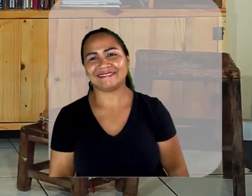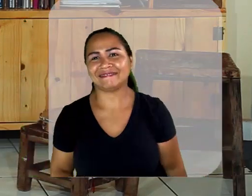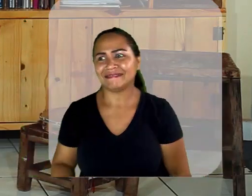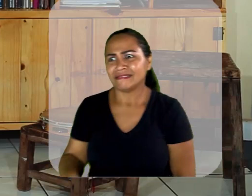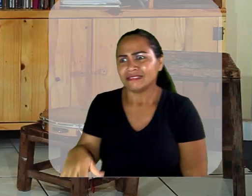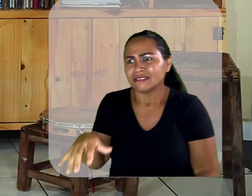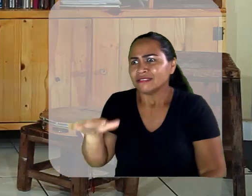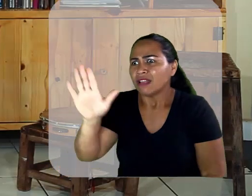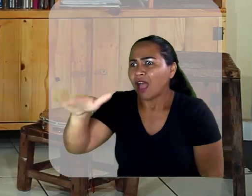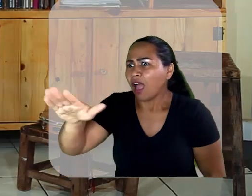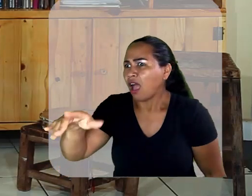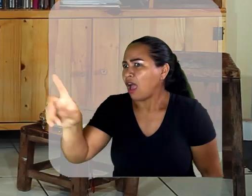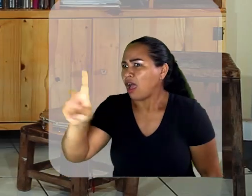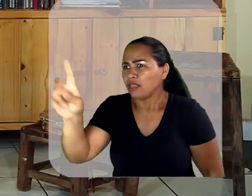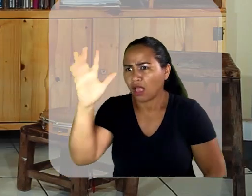Estas